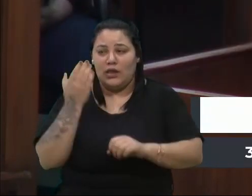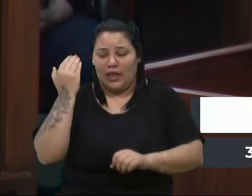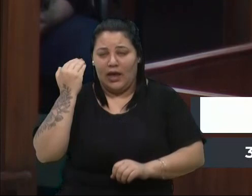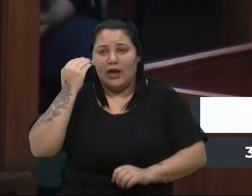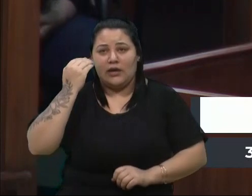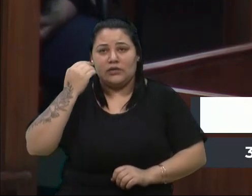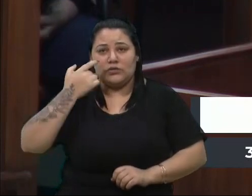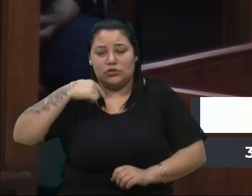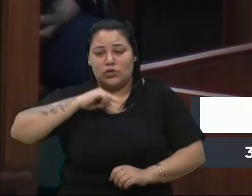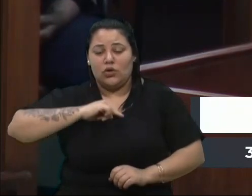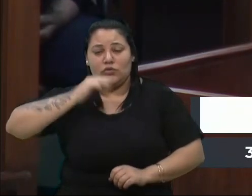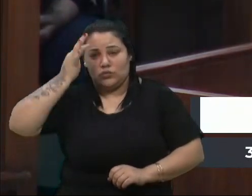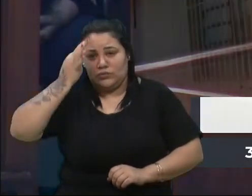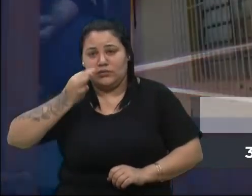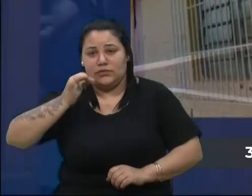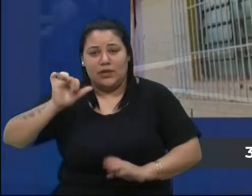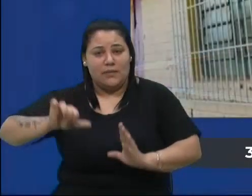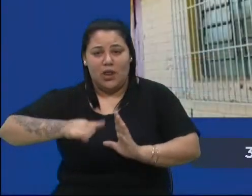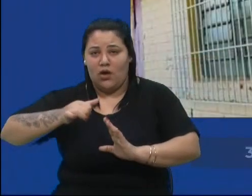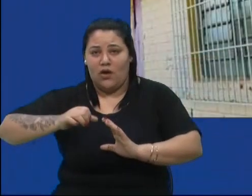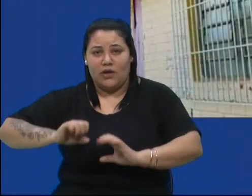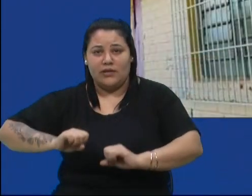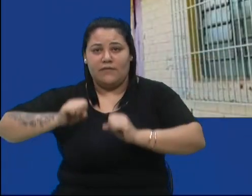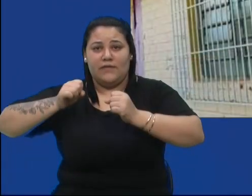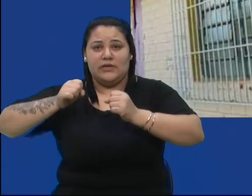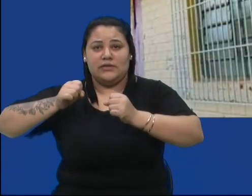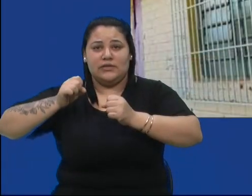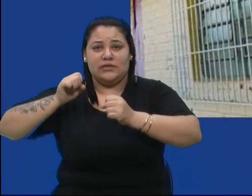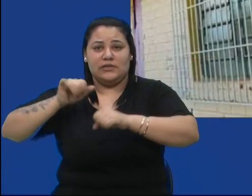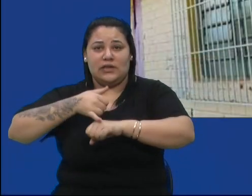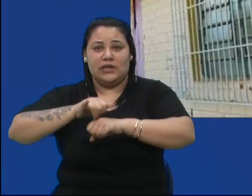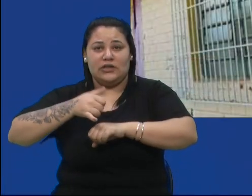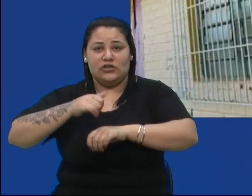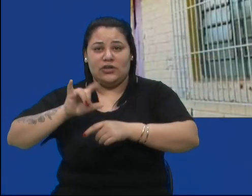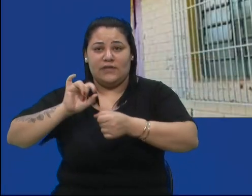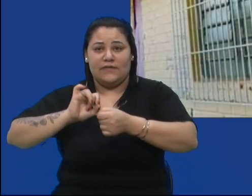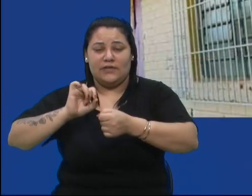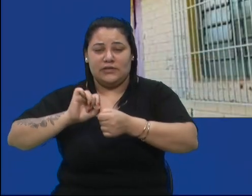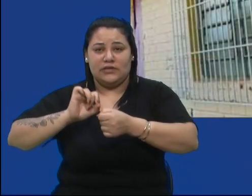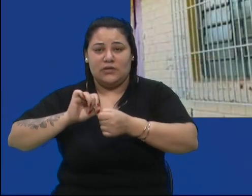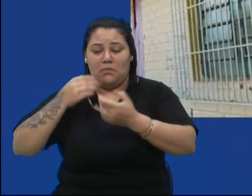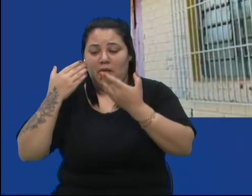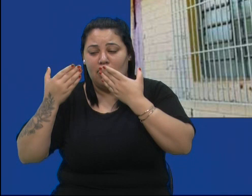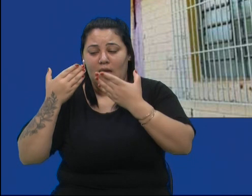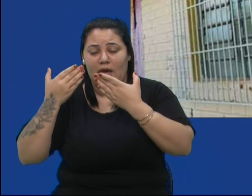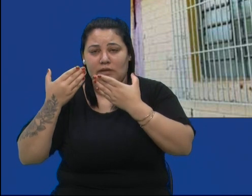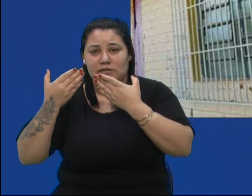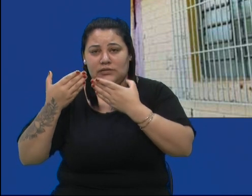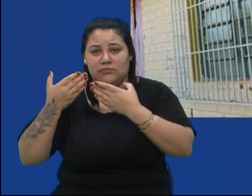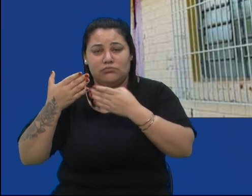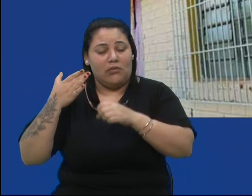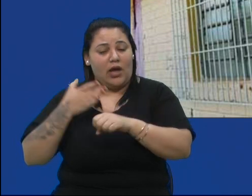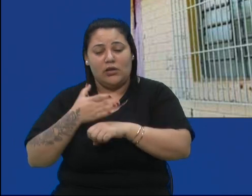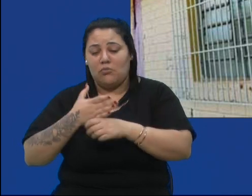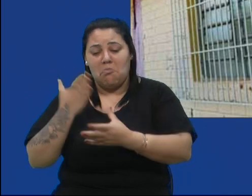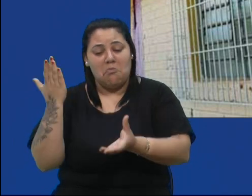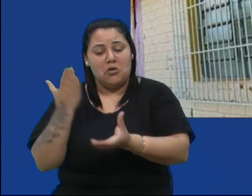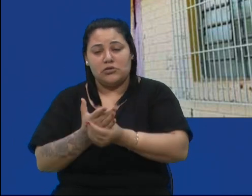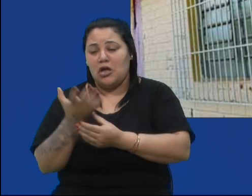assim, estratégia, a melhor defesa, seríamos fazer esse contraponto com ações judiciais contra a Prefeitura,